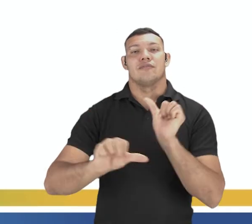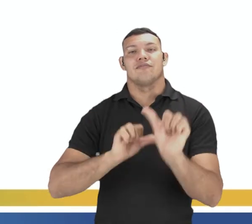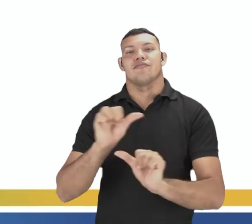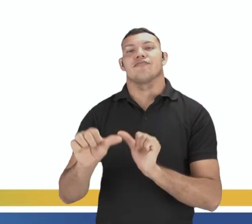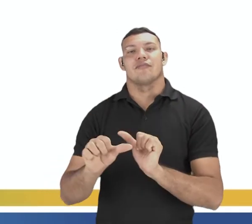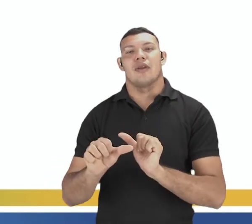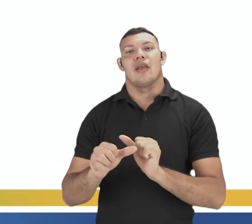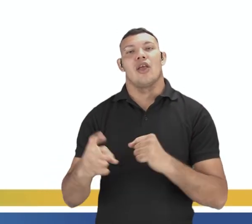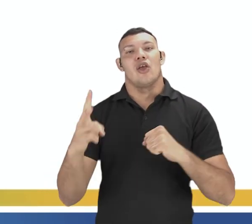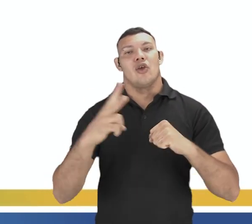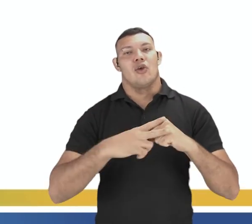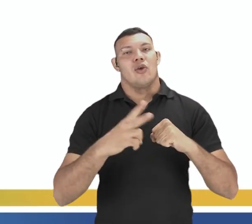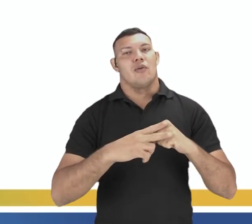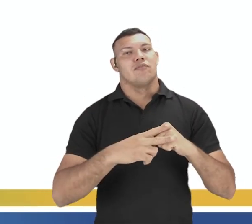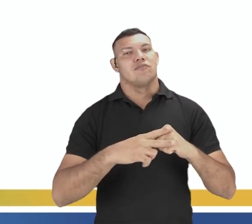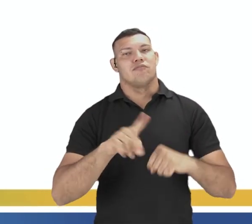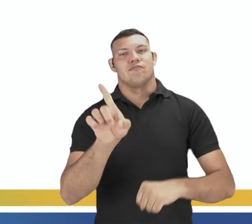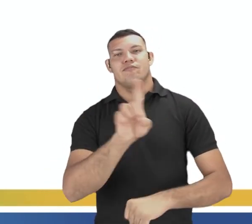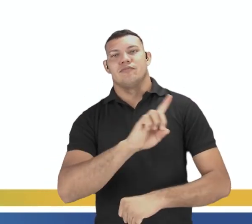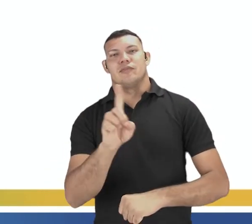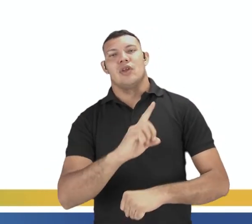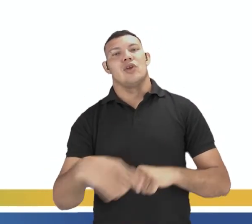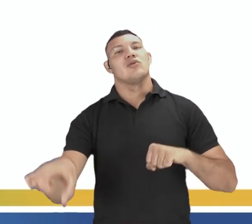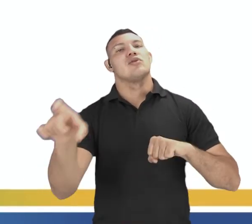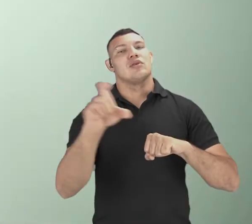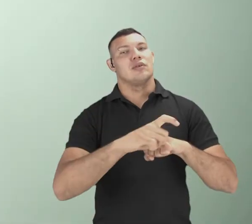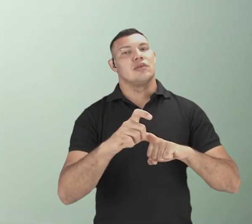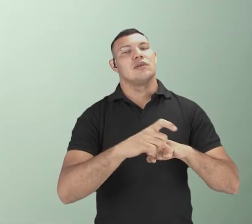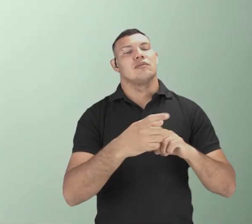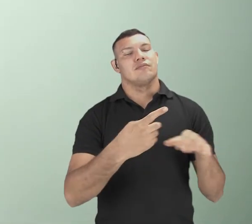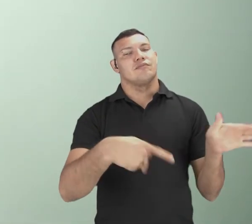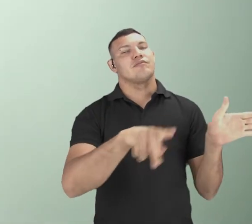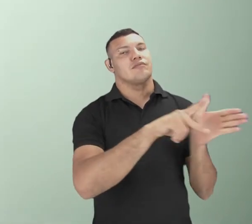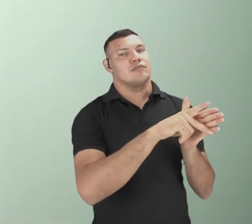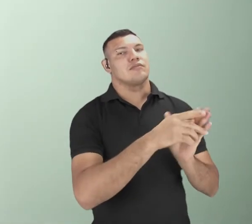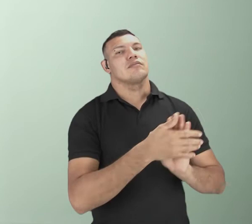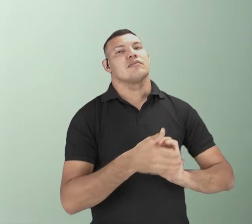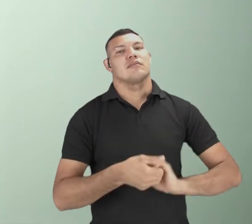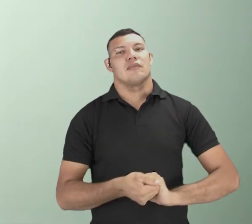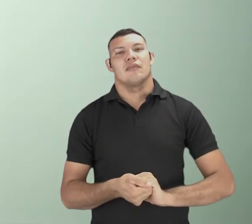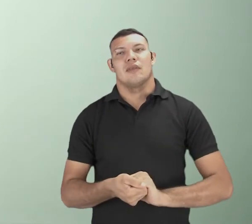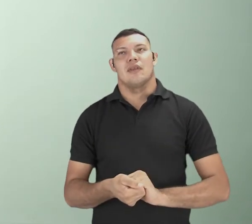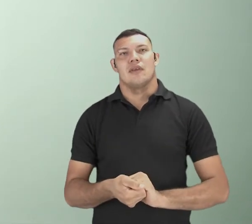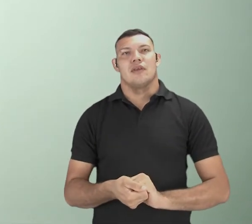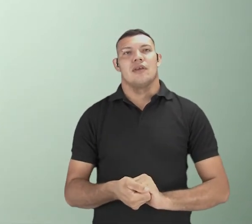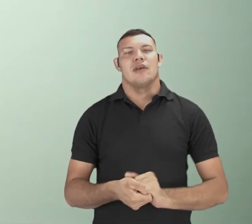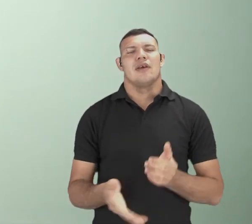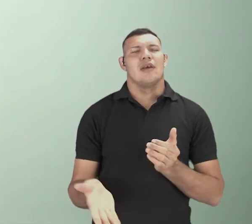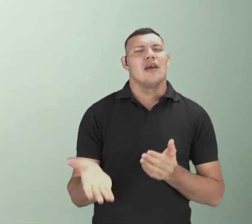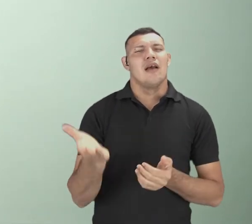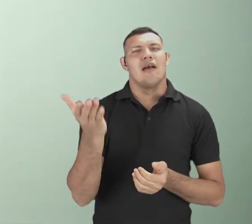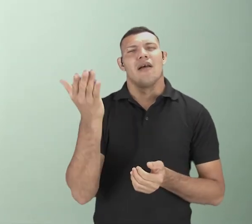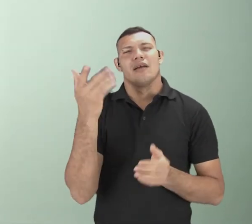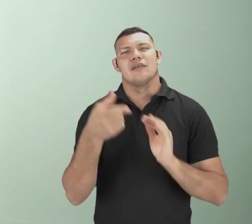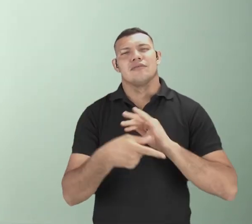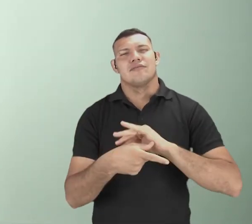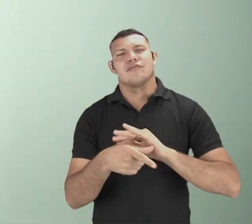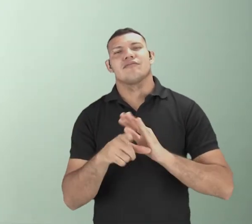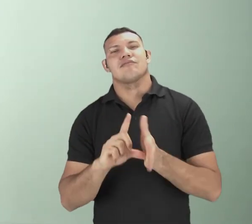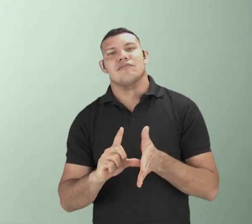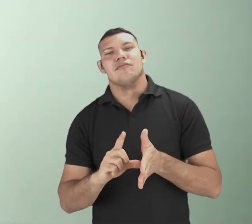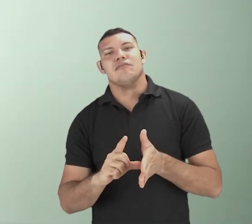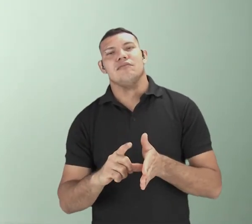substantivado. Quando você percebe que a palavra é substantivada, ela vem sempre antecipada de um